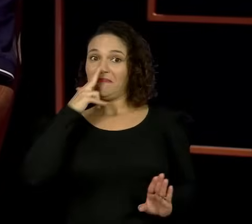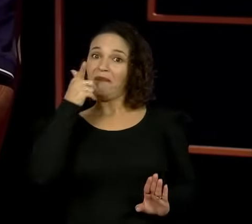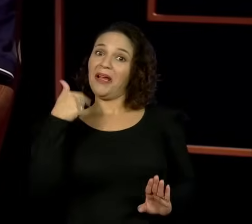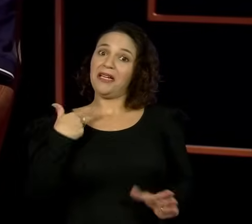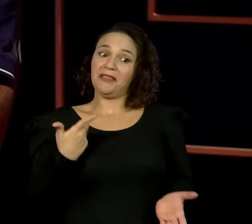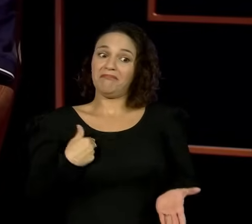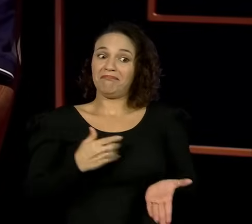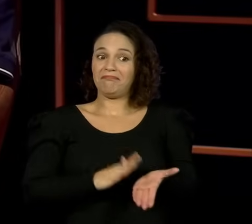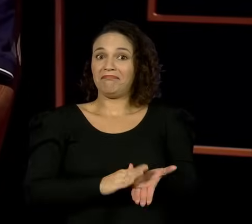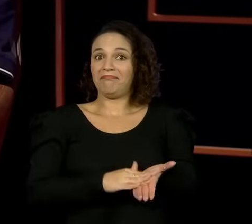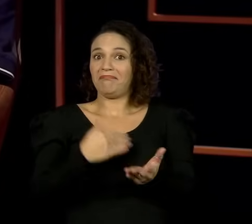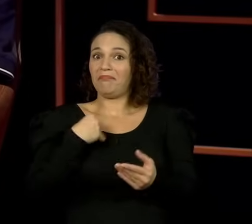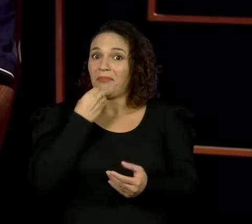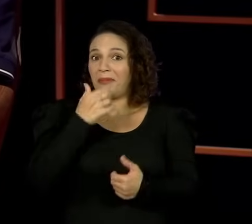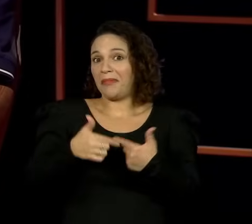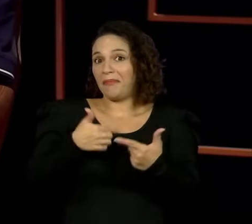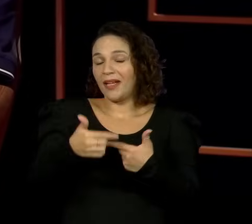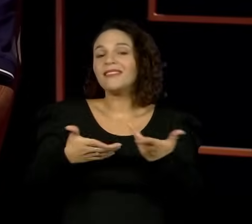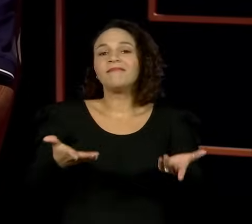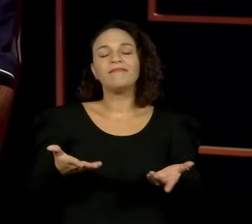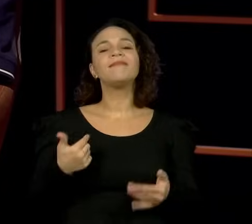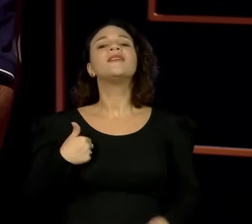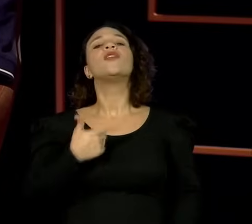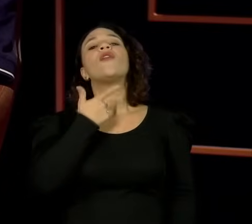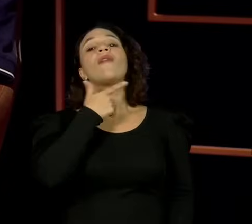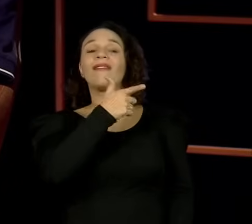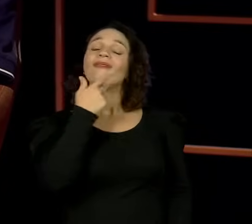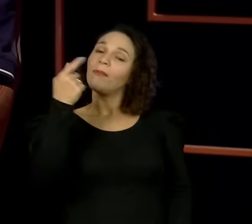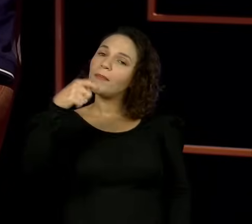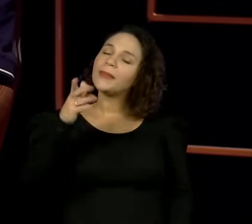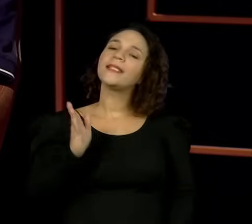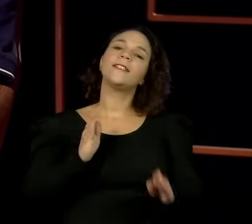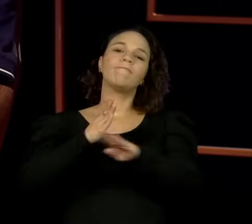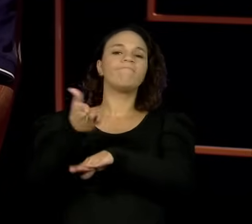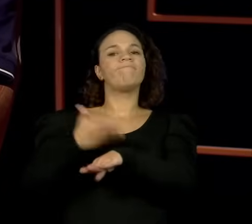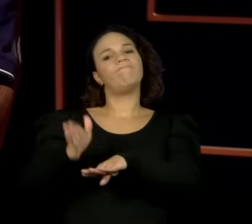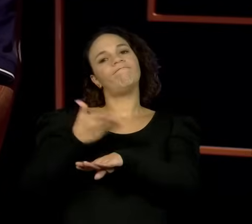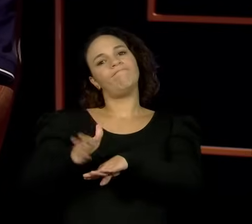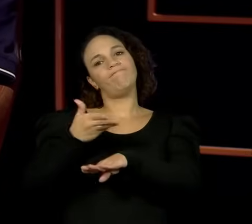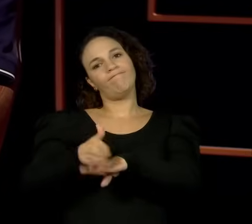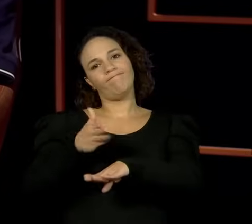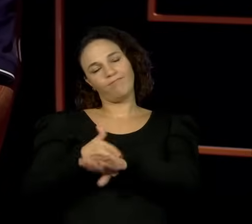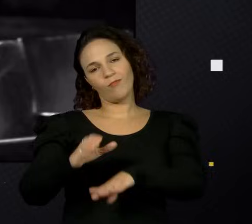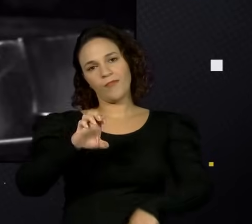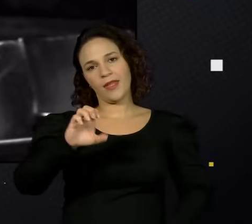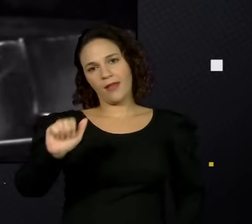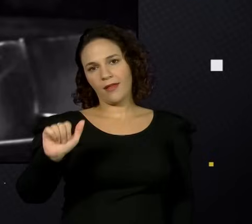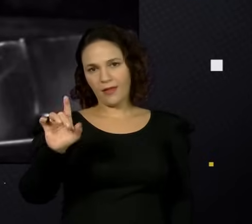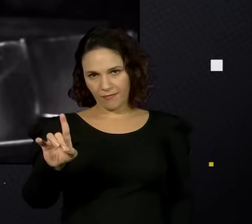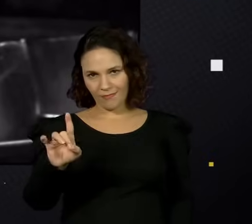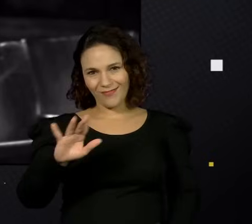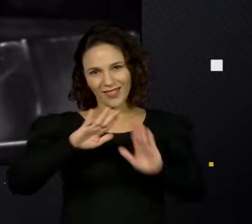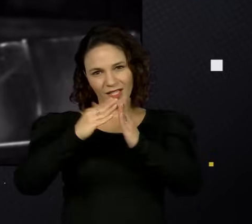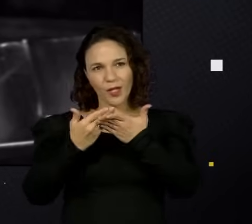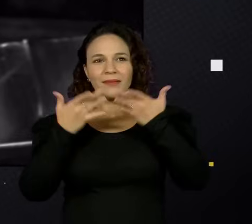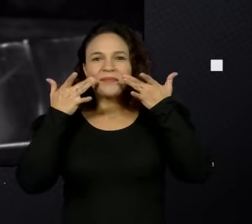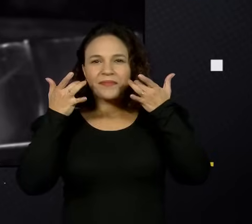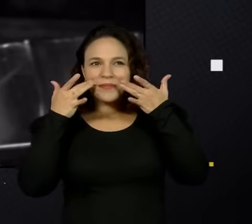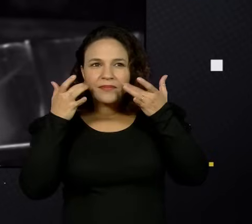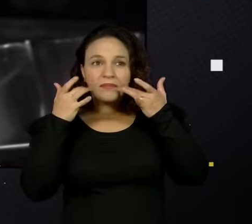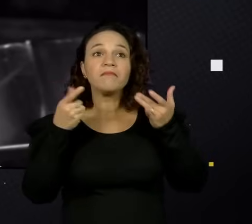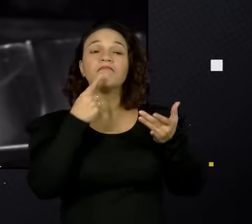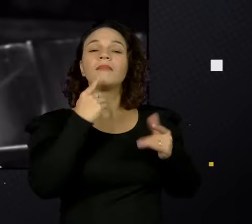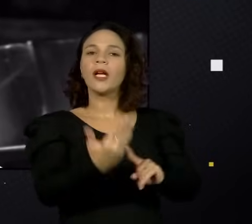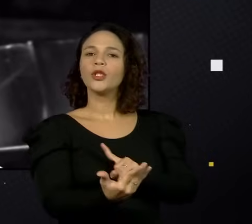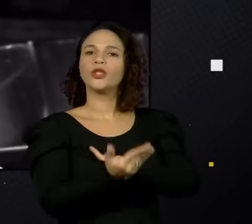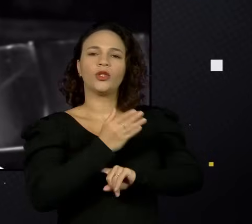elogiando. Mas você precisa ir para a escola de arte dramática. Eu falei, eu irei. E aí ela e o Sionei Siqueira me prepararam